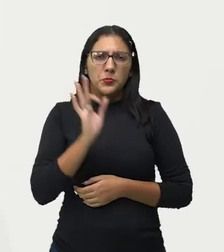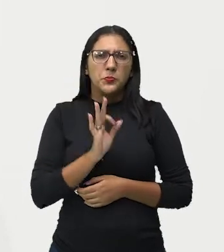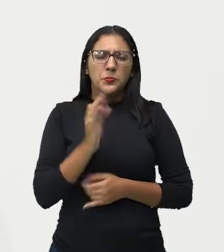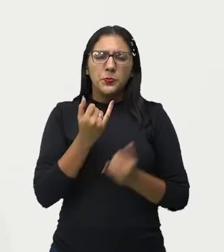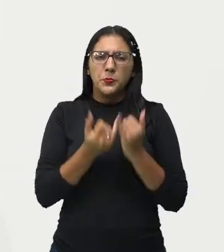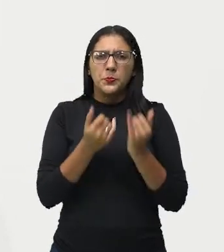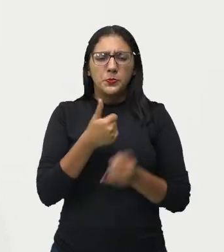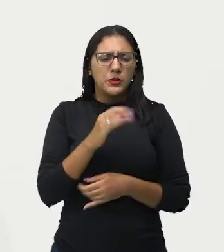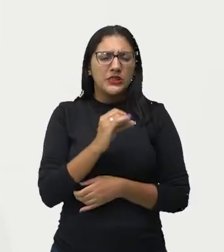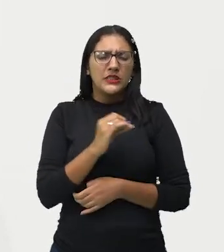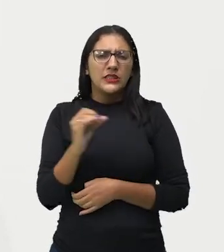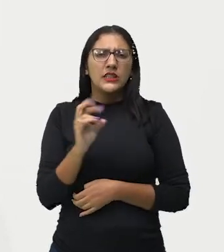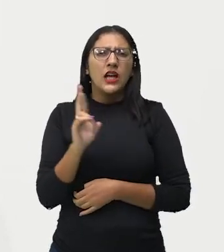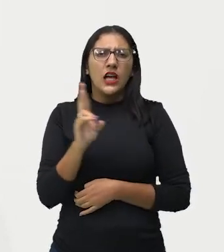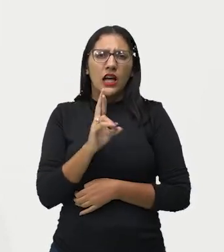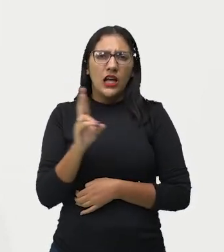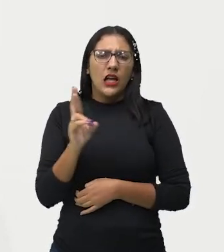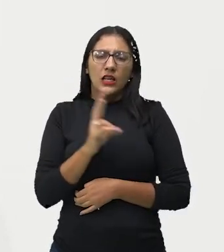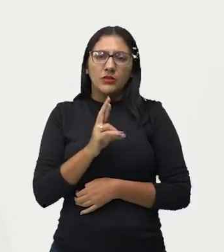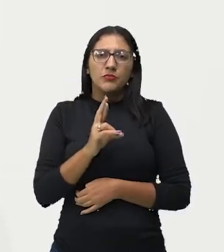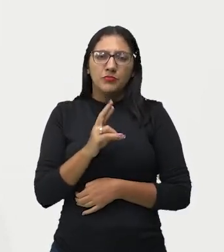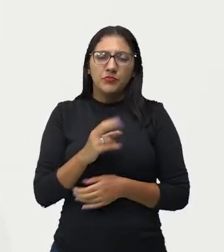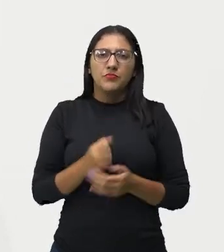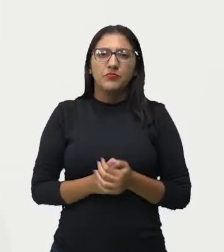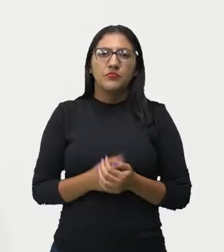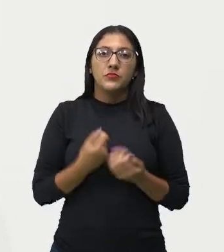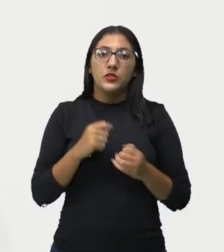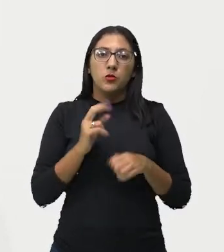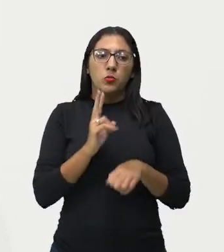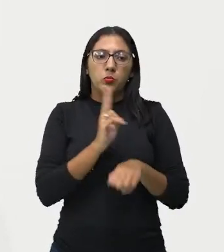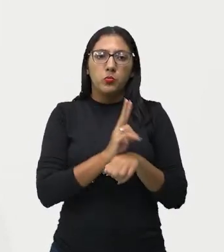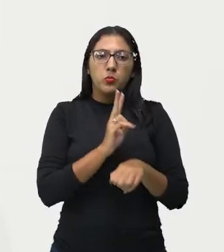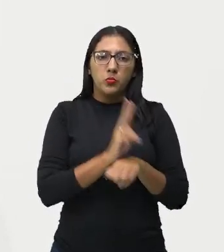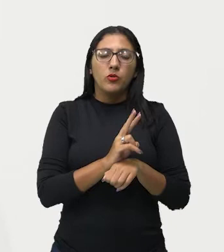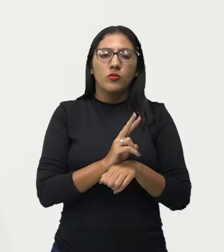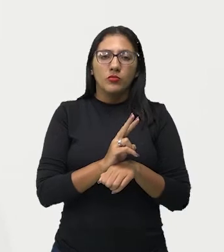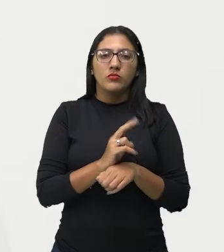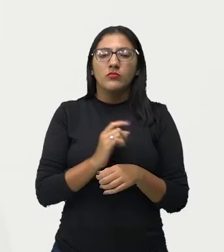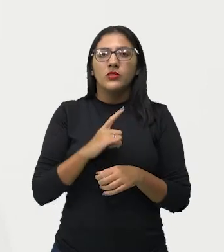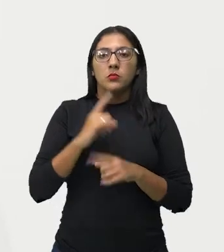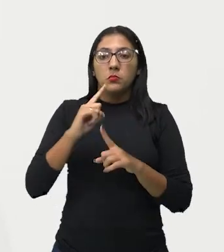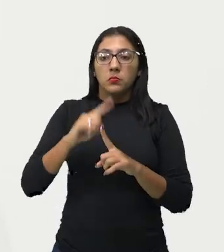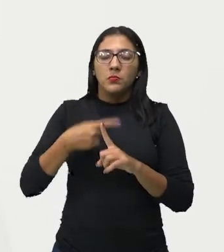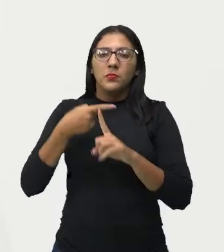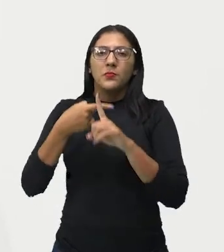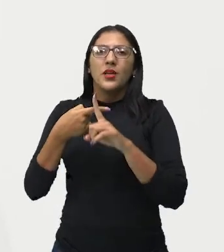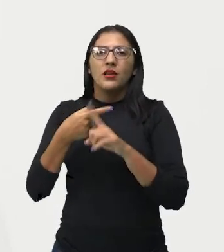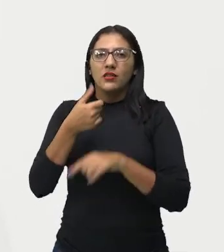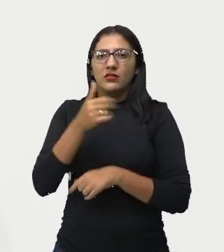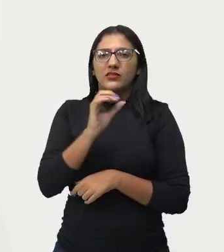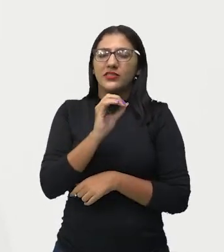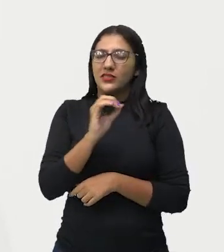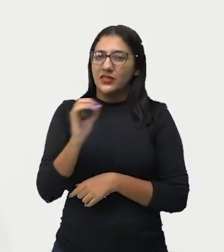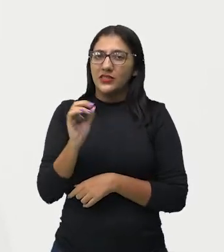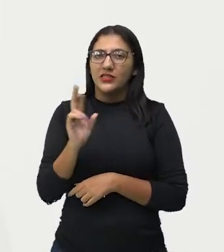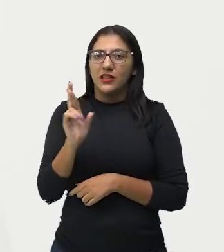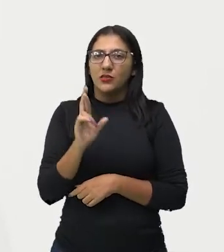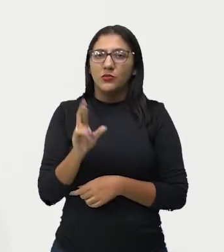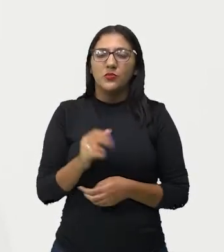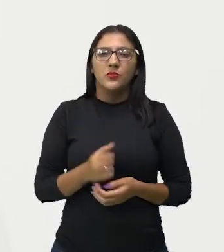de R$100. O capital, né, o dinheiro dele vai ser acrescido de mais R$100,